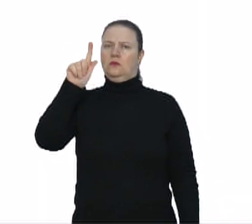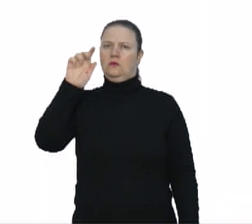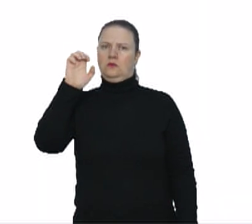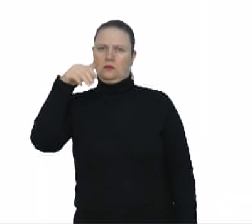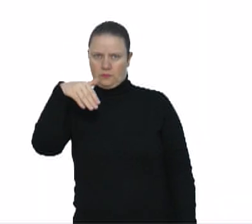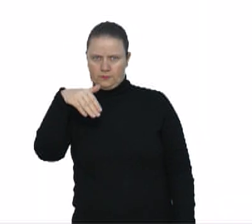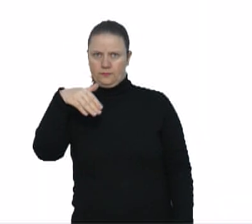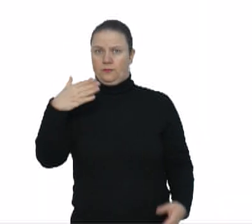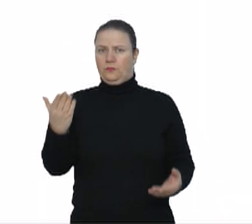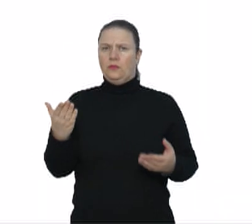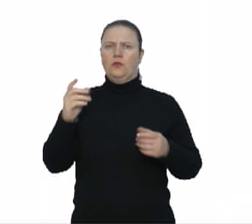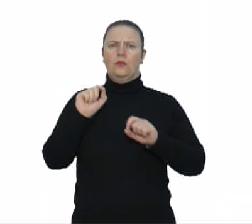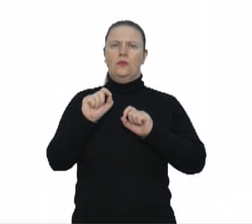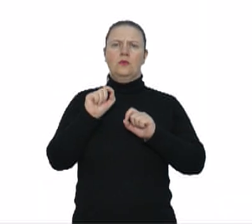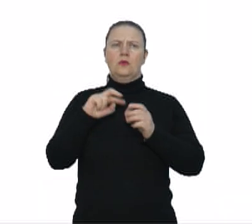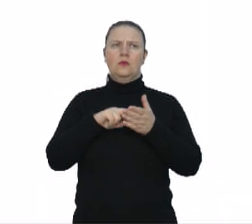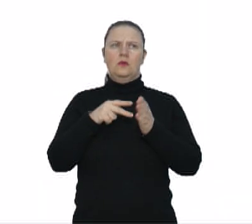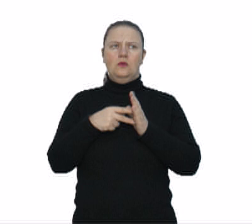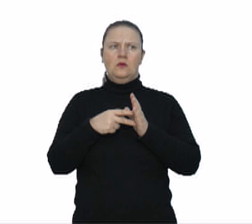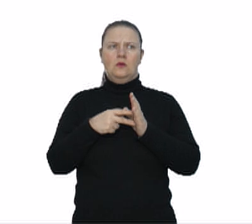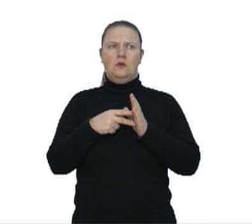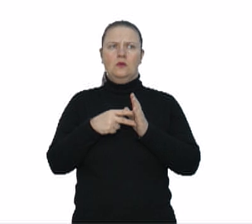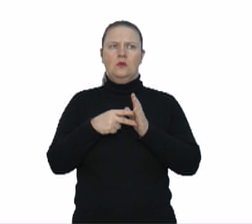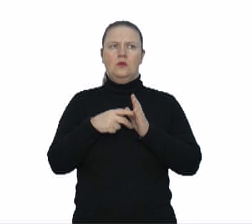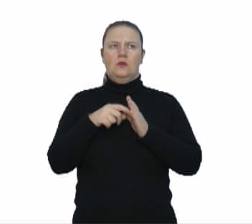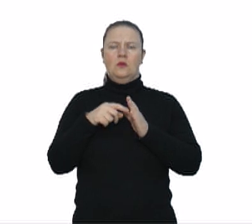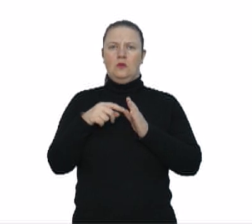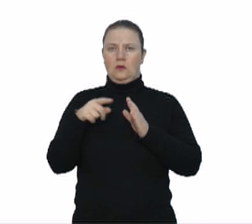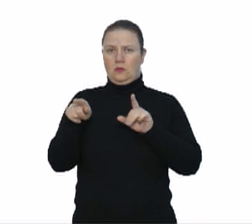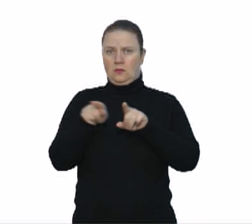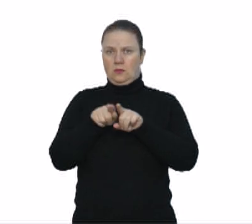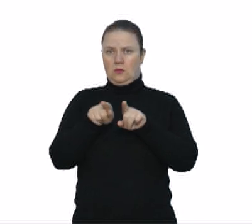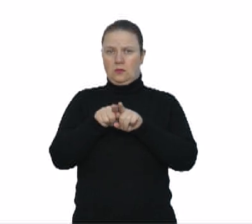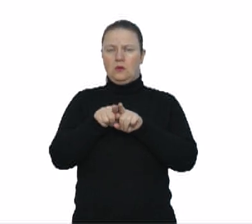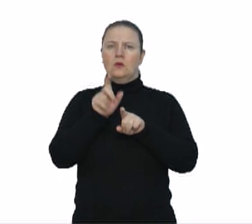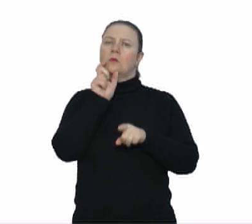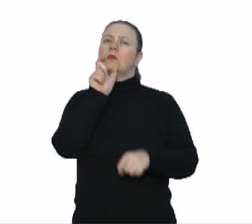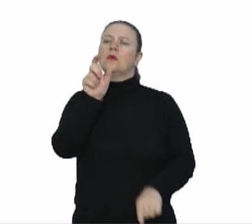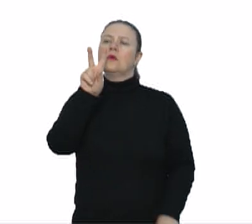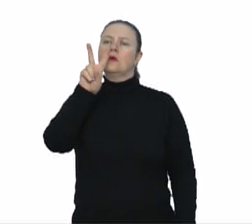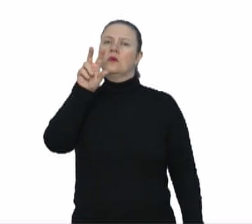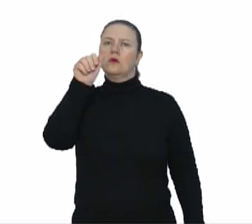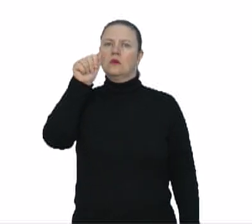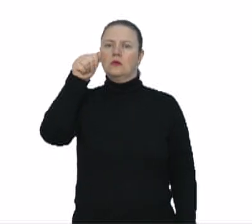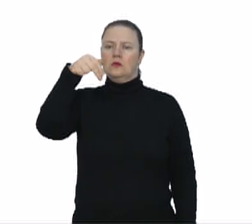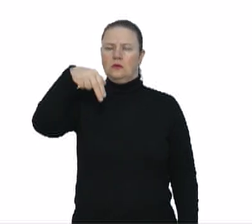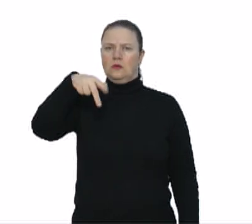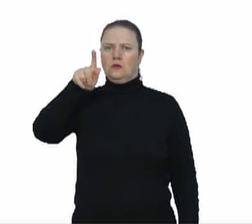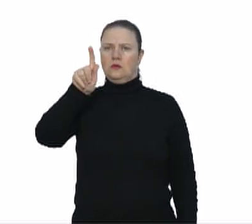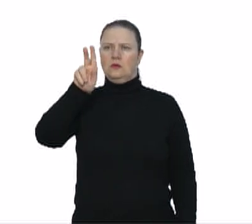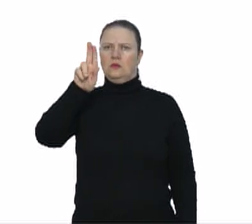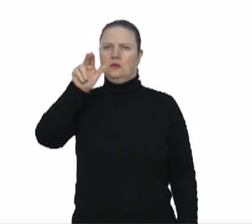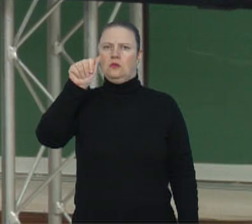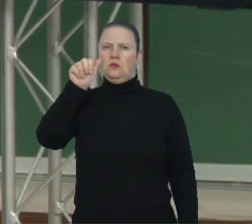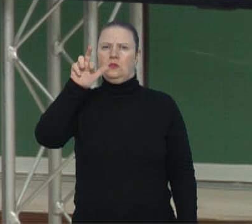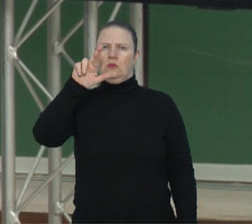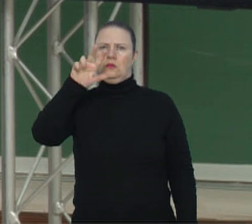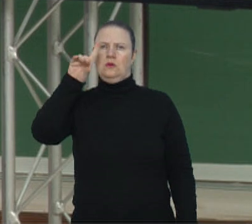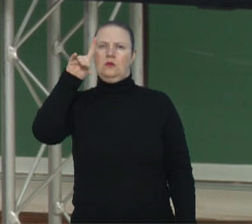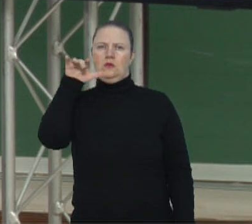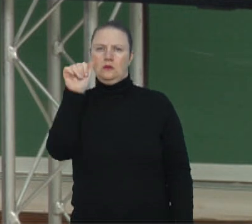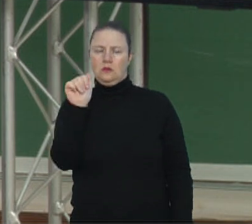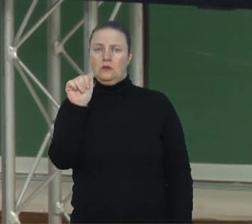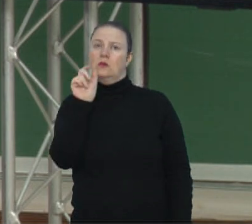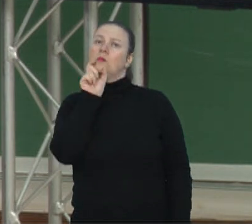ou vanguarda. Lembrando que vanguarda quer dizer avant-garde, né? Vem do francês, a